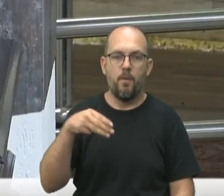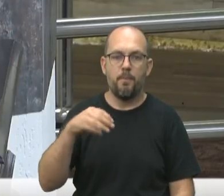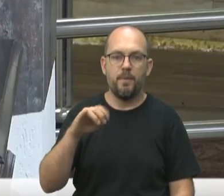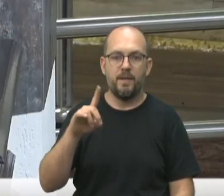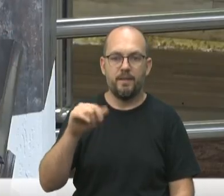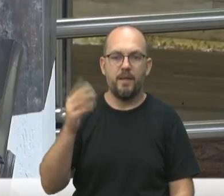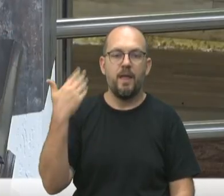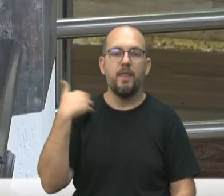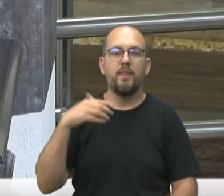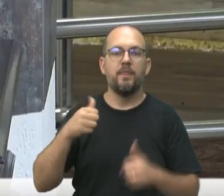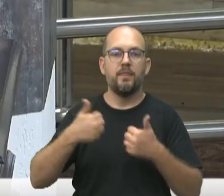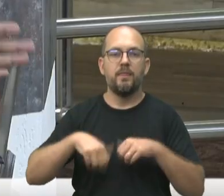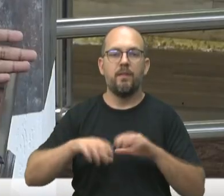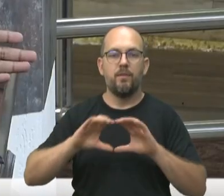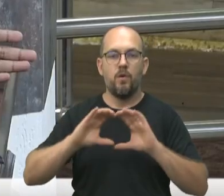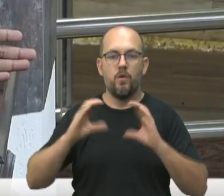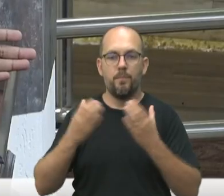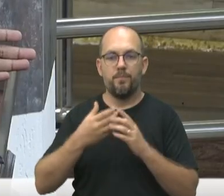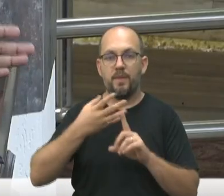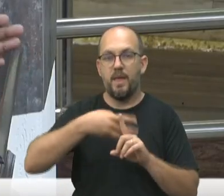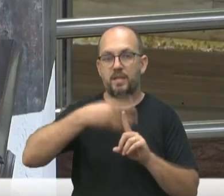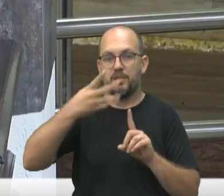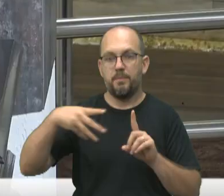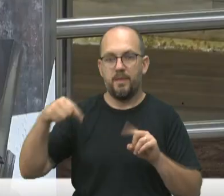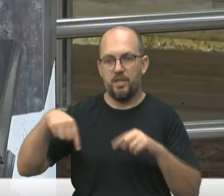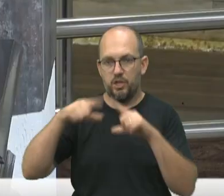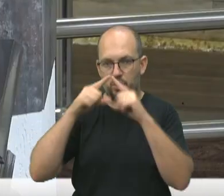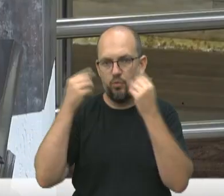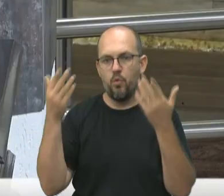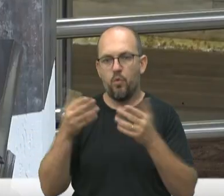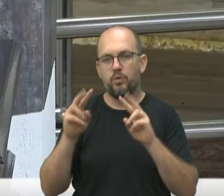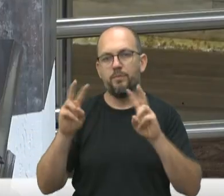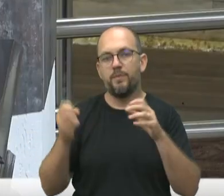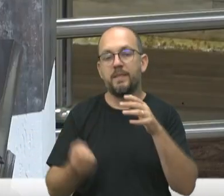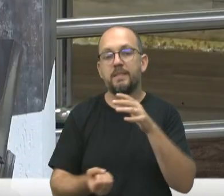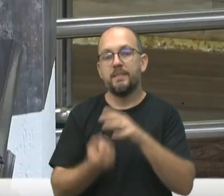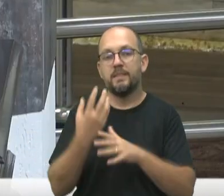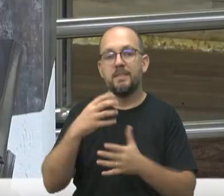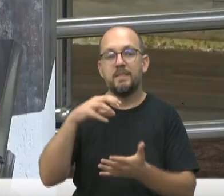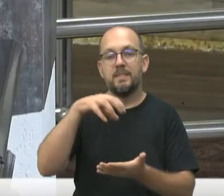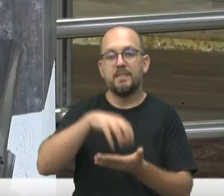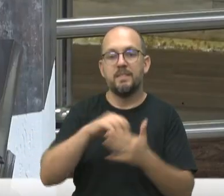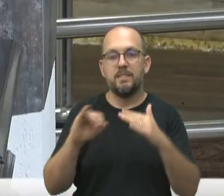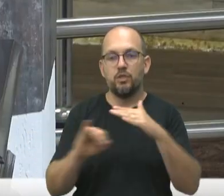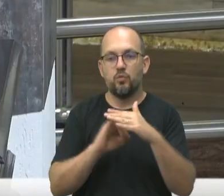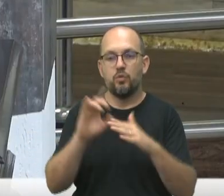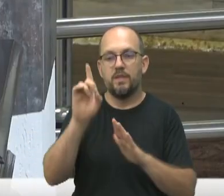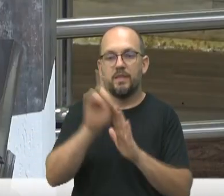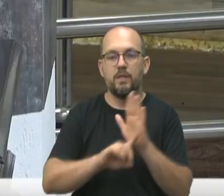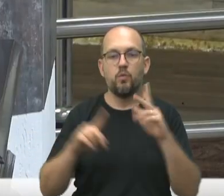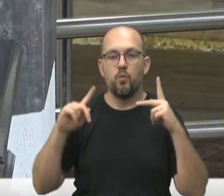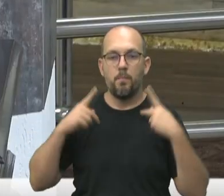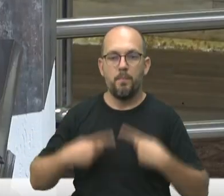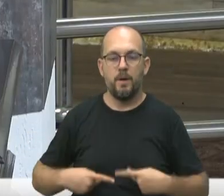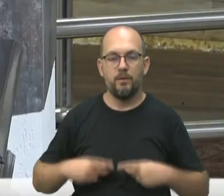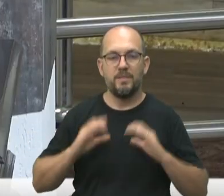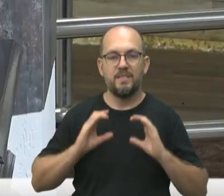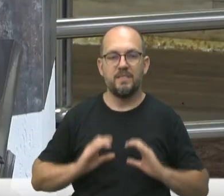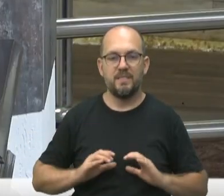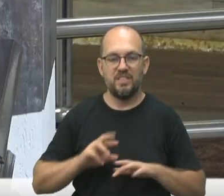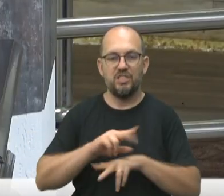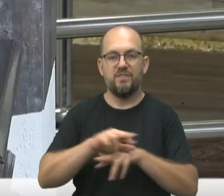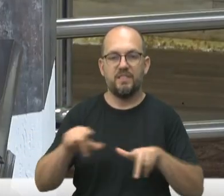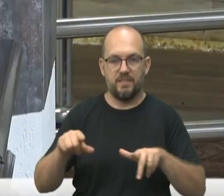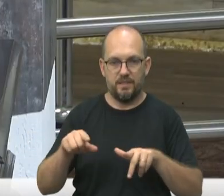daqui de Jaú, atualmente Instituto de Direitos Humanos e Cidadania da Diversidade, desde